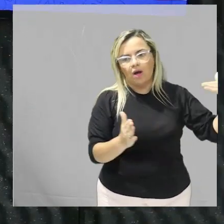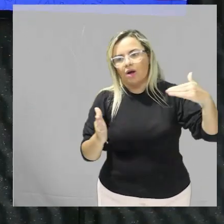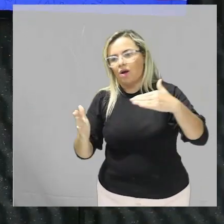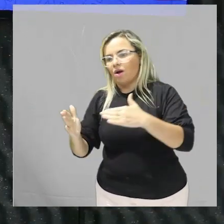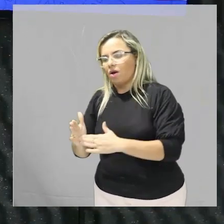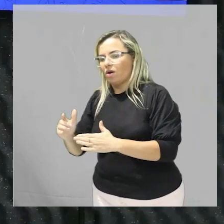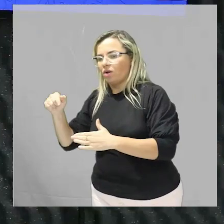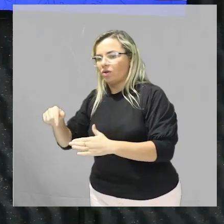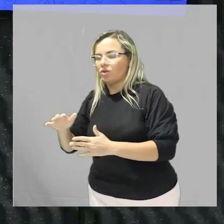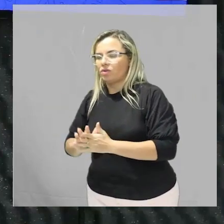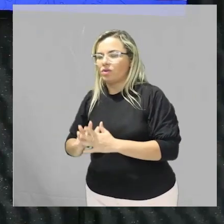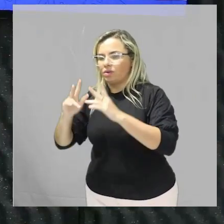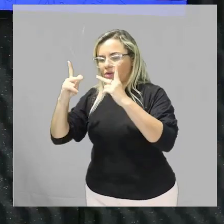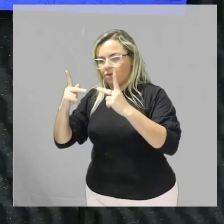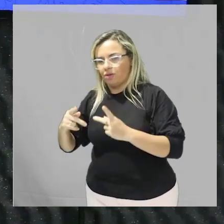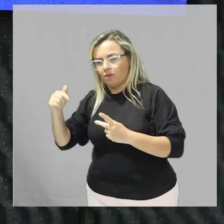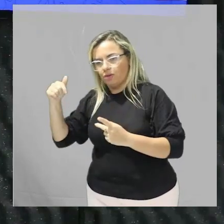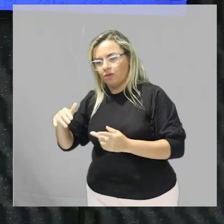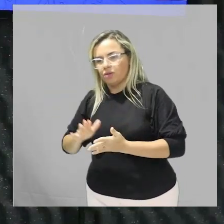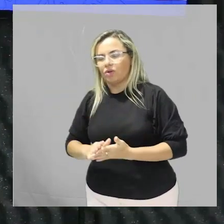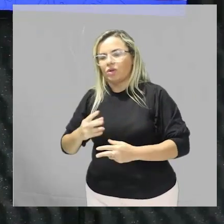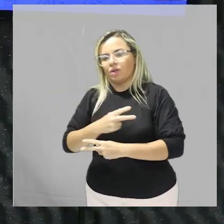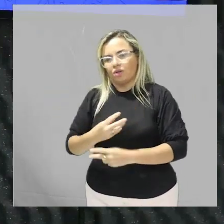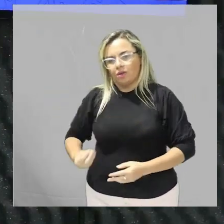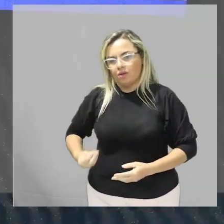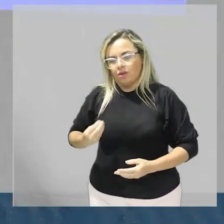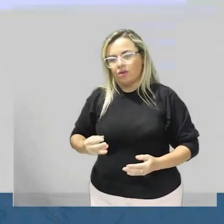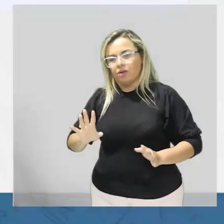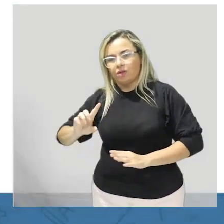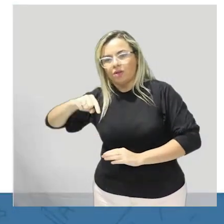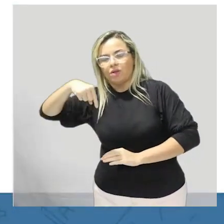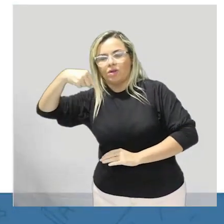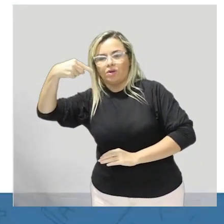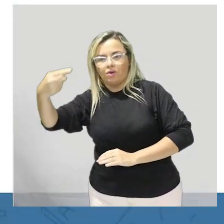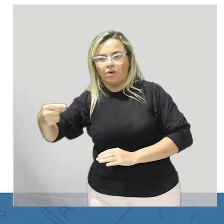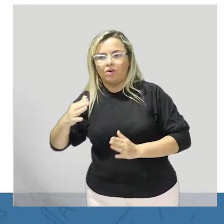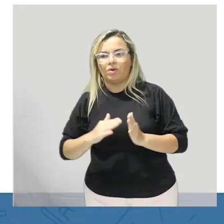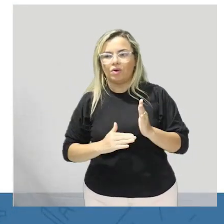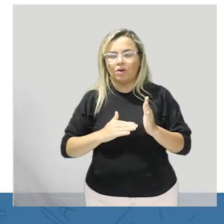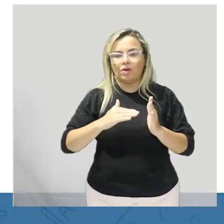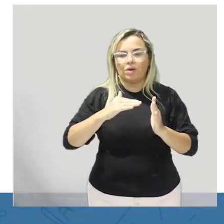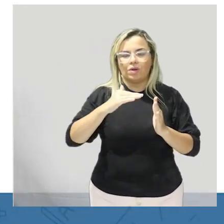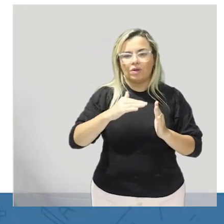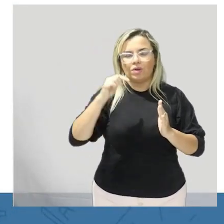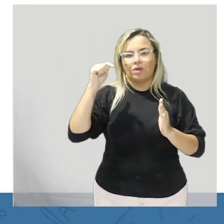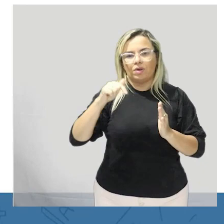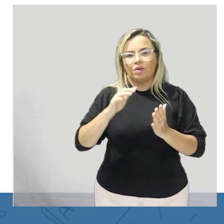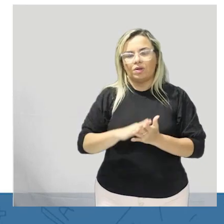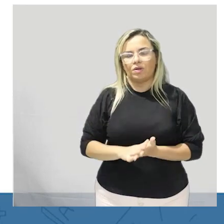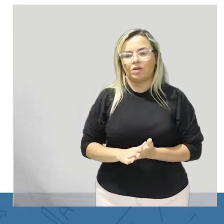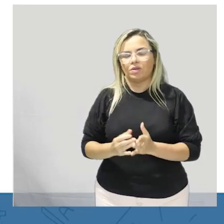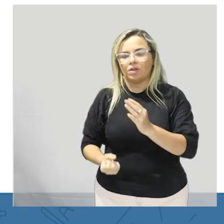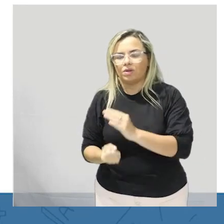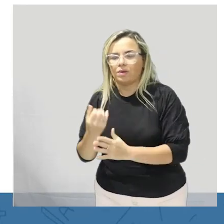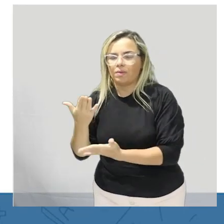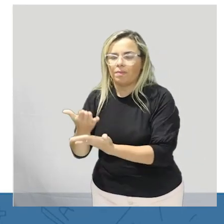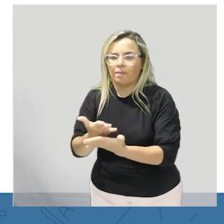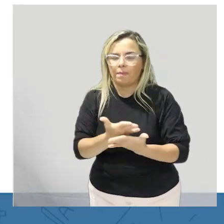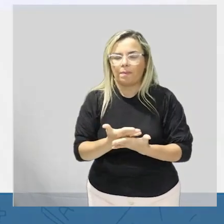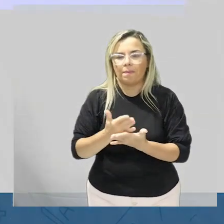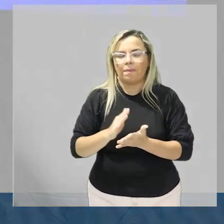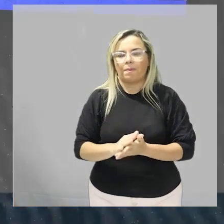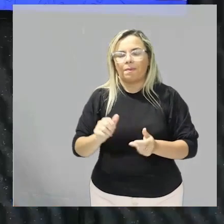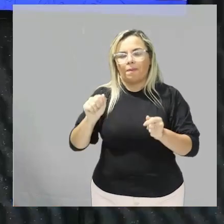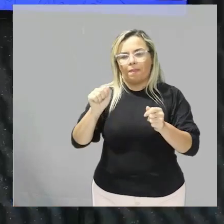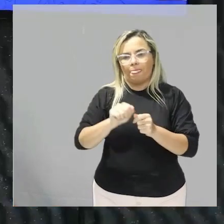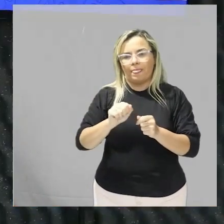pessoal? Mas existem outros níveis que são campos de atuação da ecologia, que é justamente o que vai fazer parte